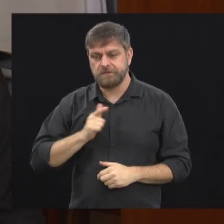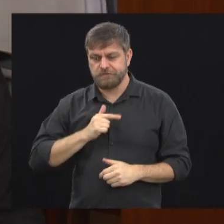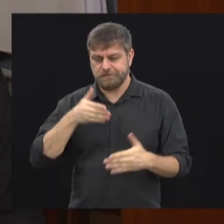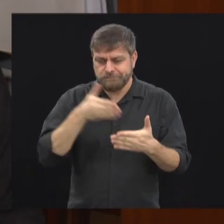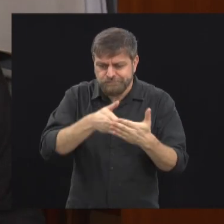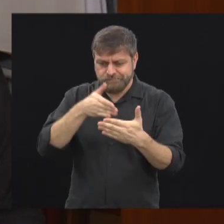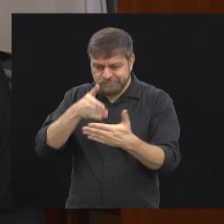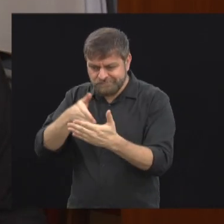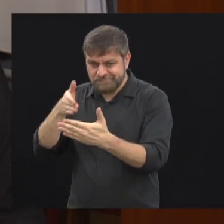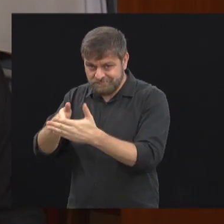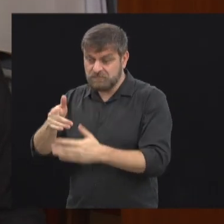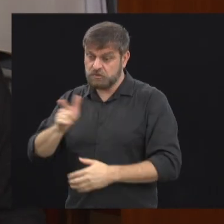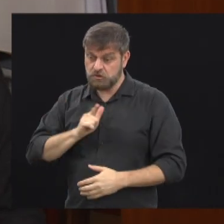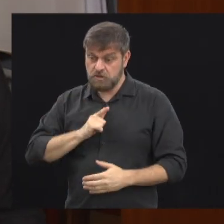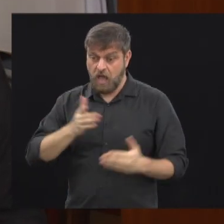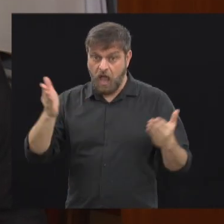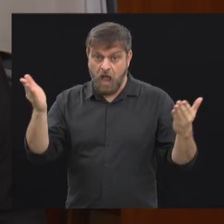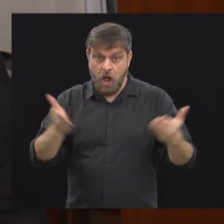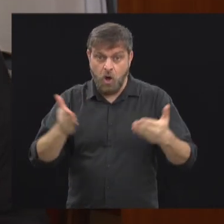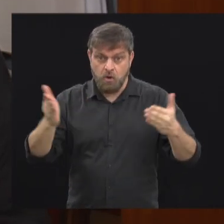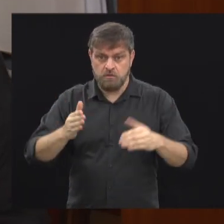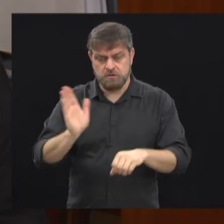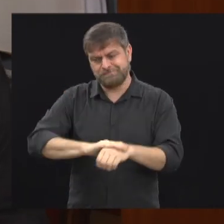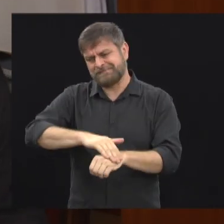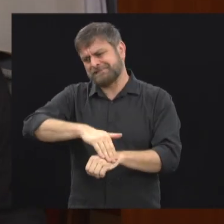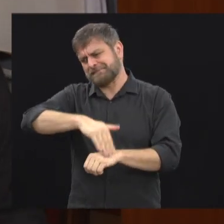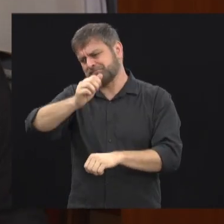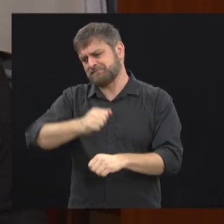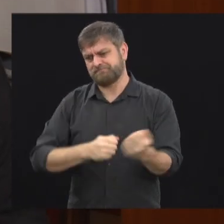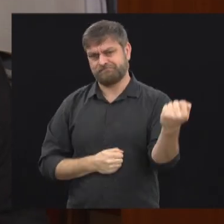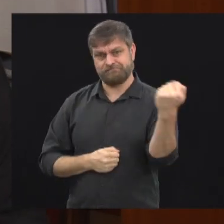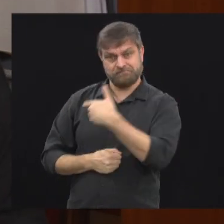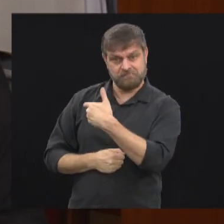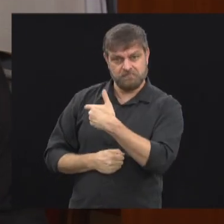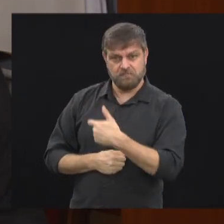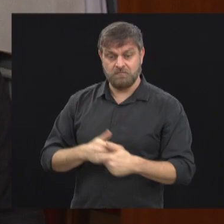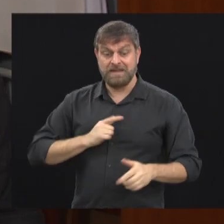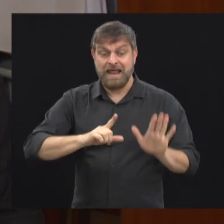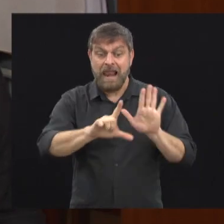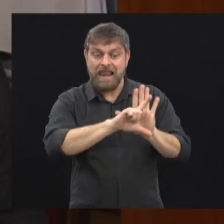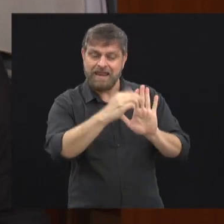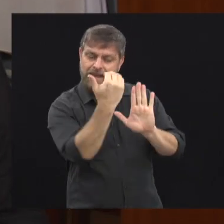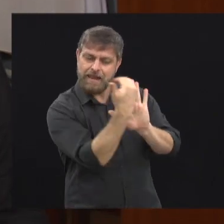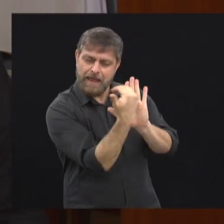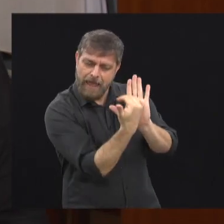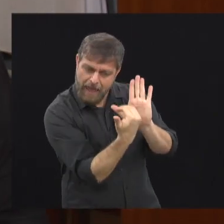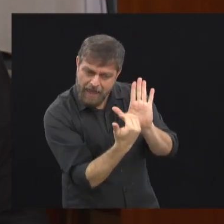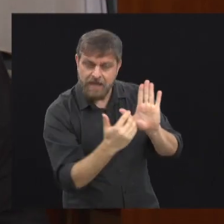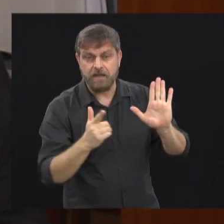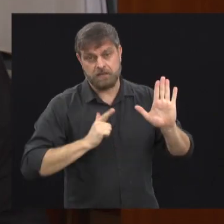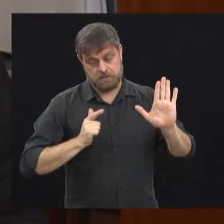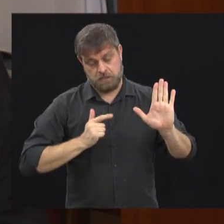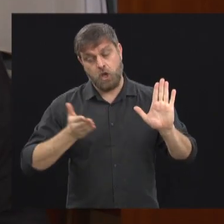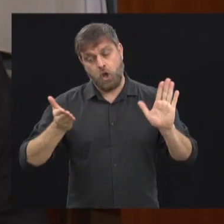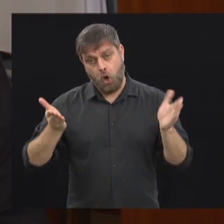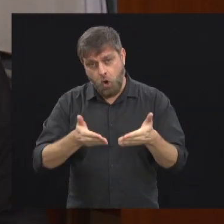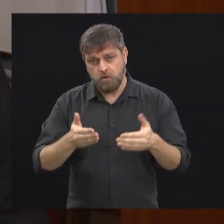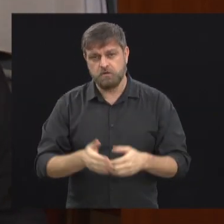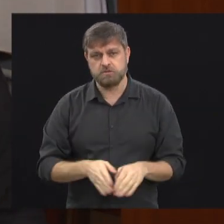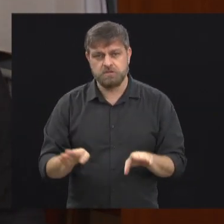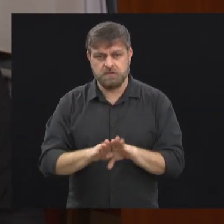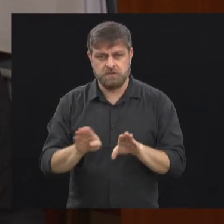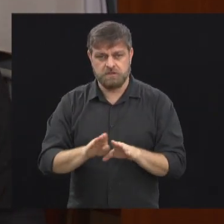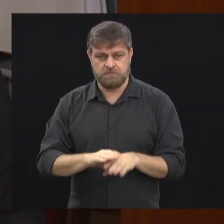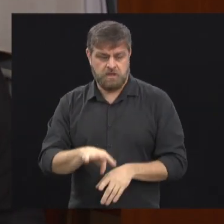portas fechadas. E hoje mais do que nunca, porque hoje a gente tem uma legislação, nós temos aí o